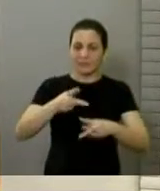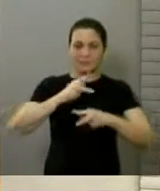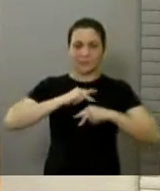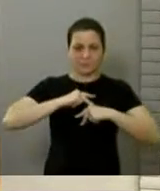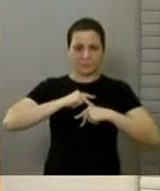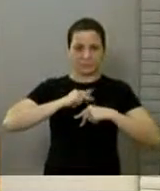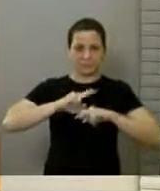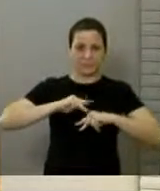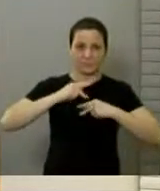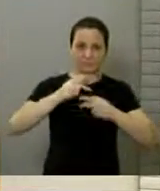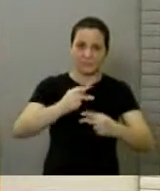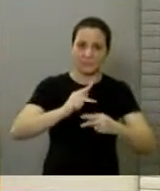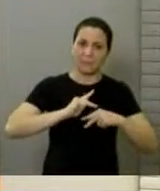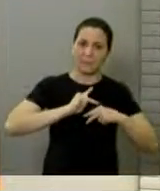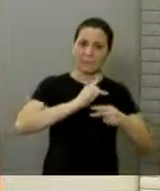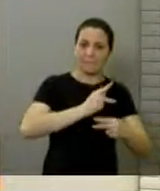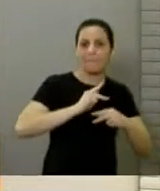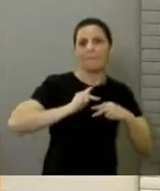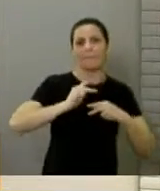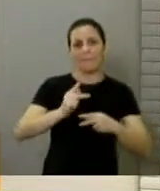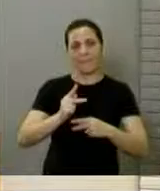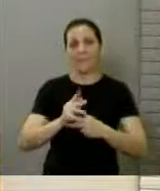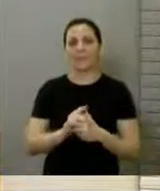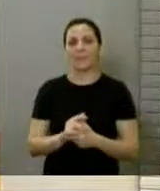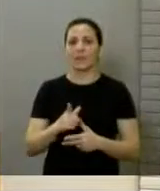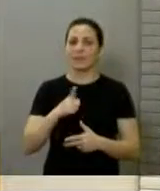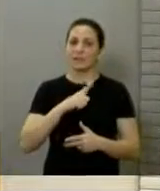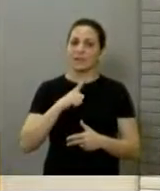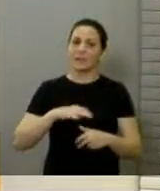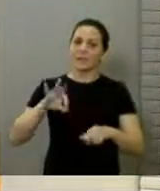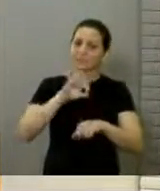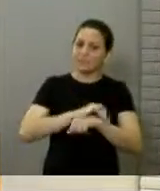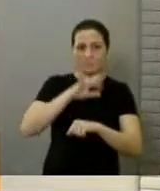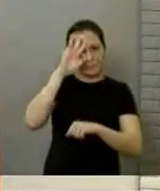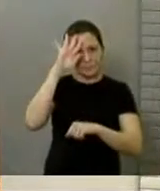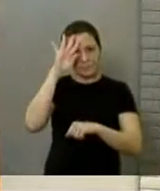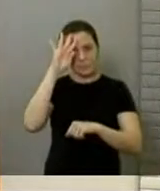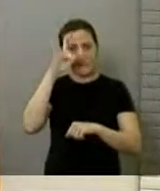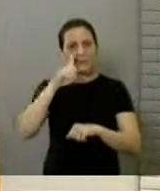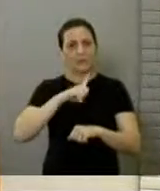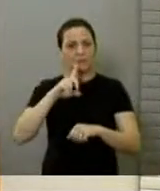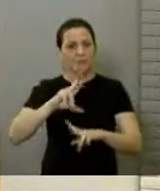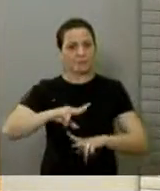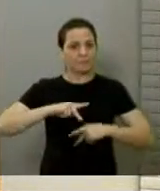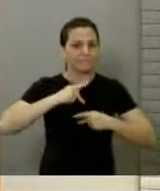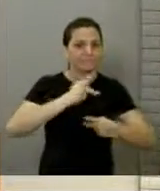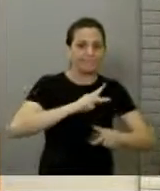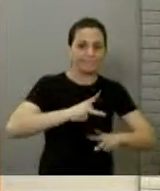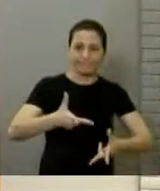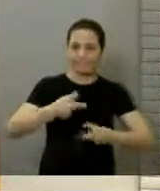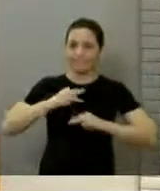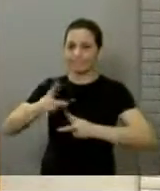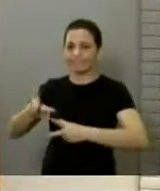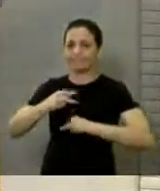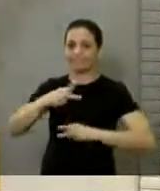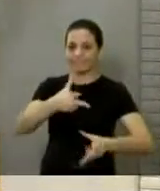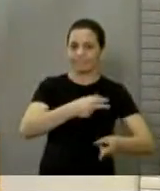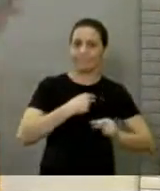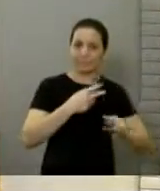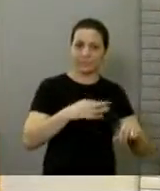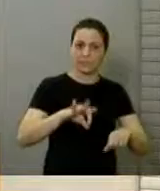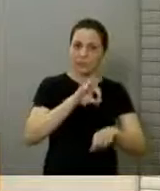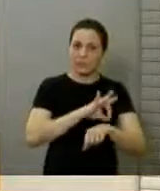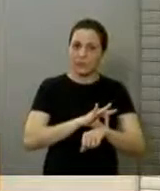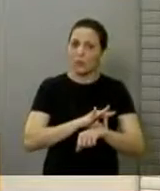doença. Então, de repente, eu posso estar com dengue aqui, não ter nada e estar passando para todo mundo. Basta um pernilongo me picar que